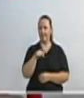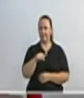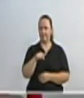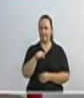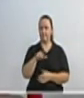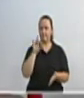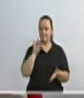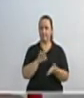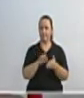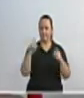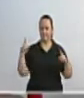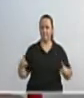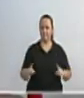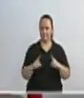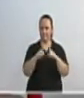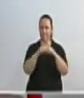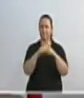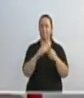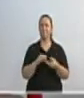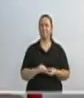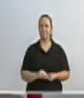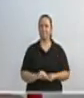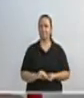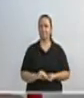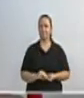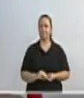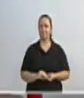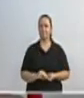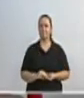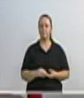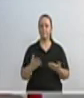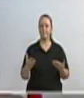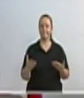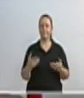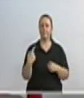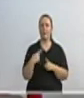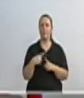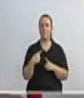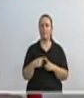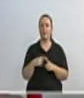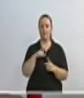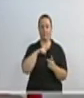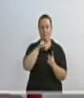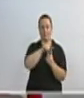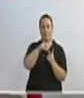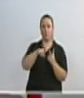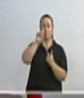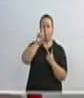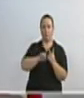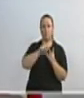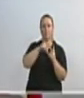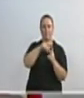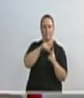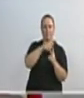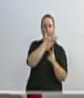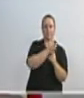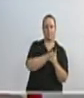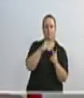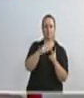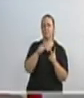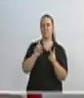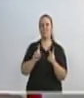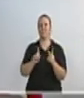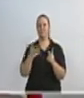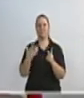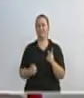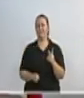na instalação desse equipamento, de que tenha, da outra parte, o consentimento, né? Esse nós checamos pessoalmente,